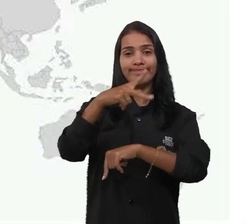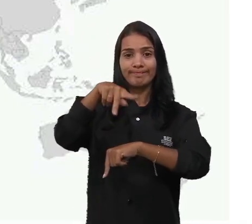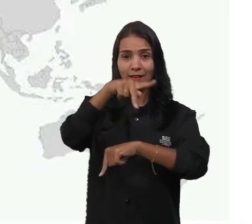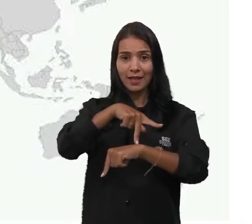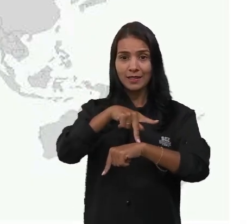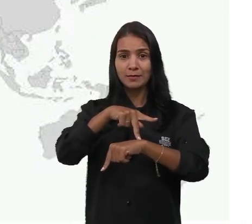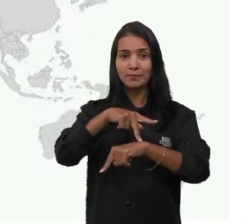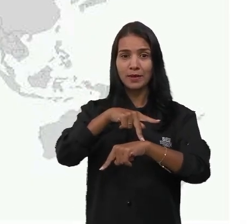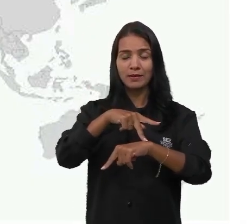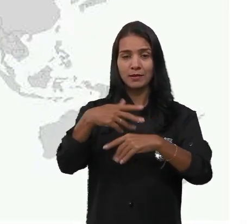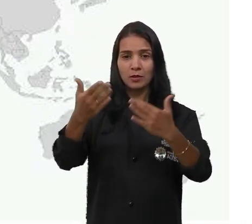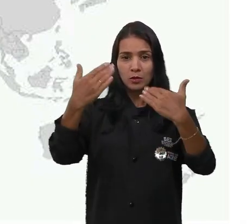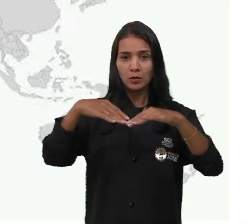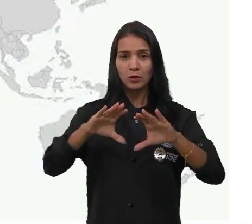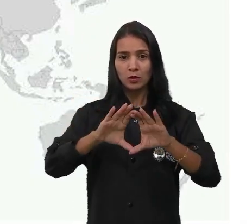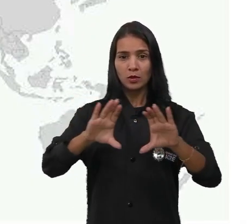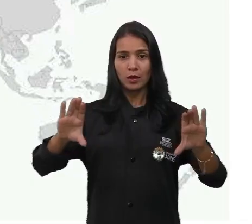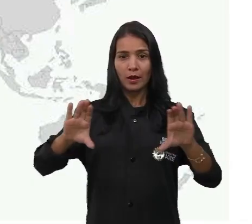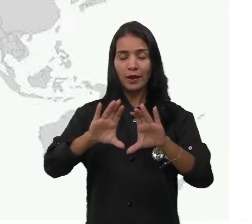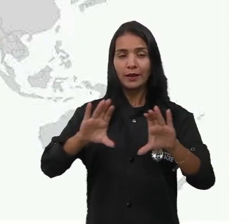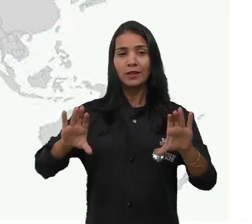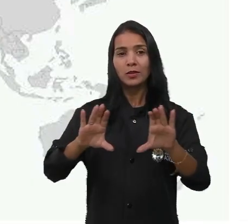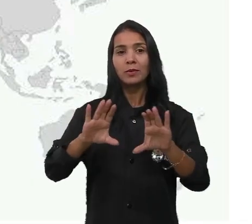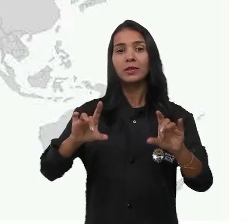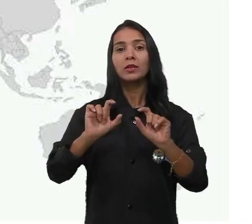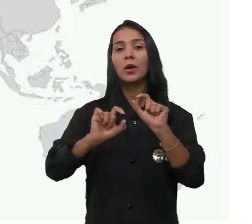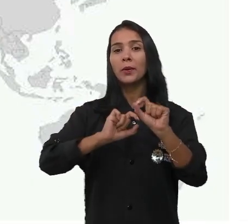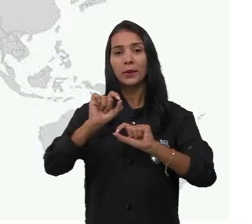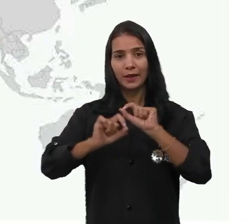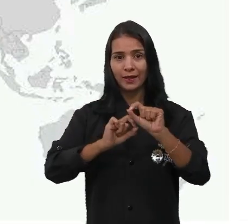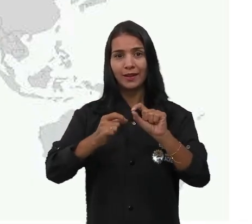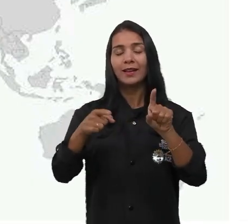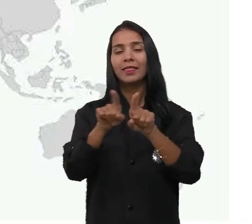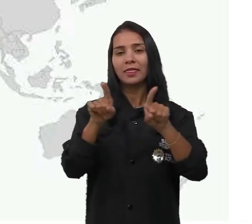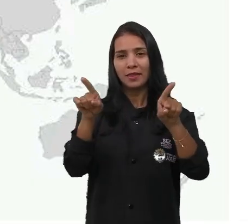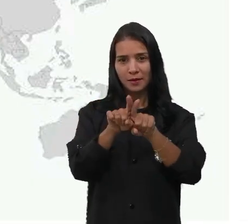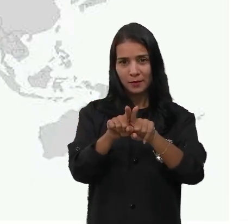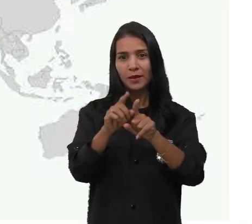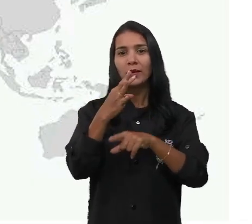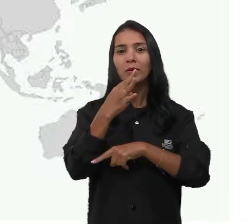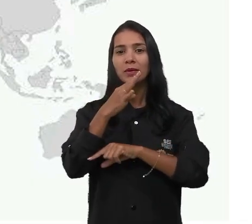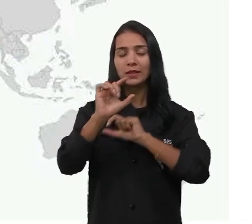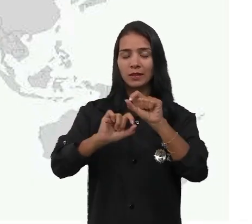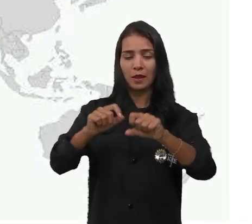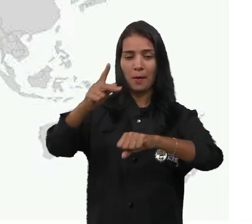eles integravam aí principalmente o chamado, conhecido também, bloco dos países